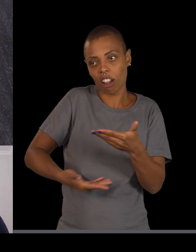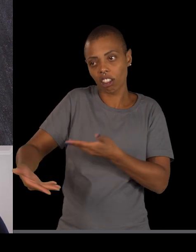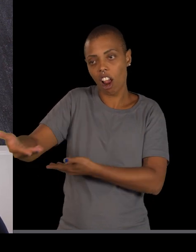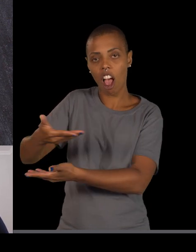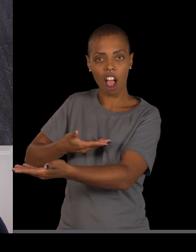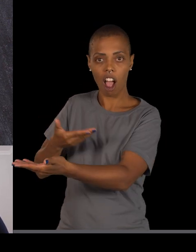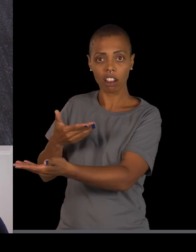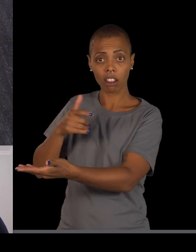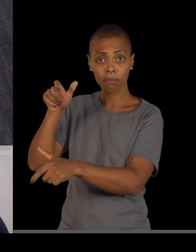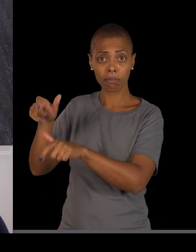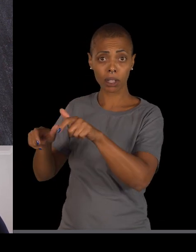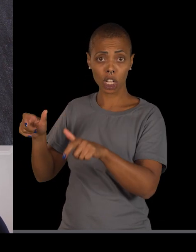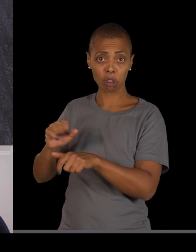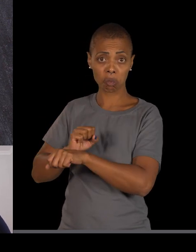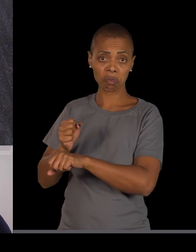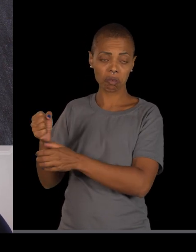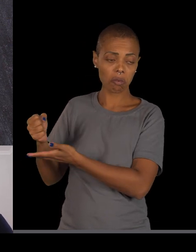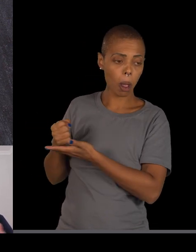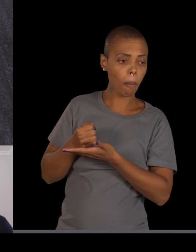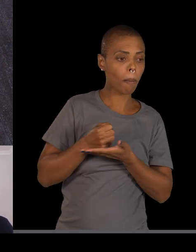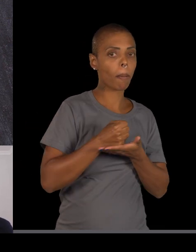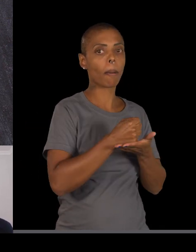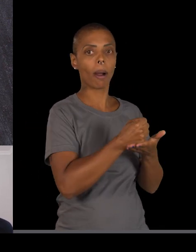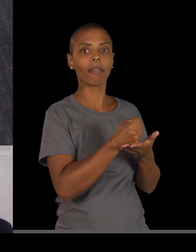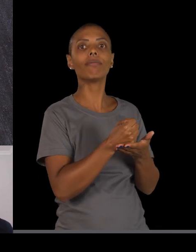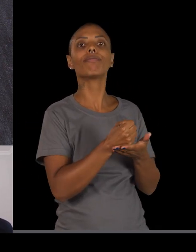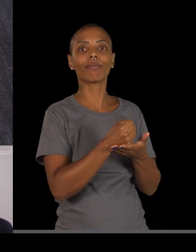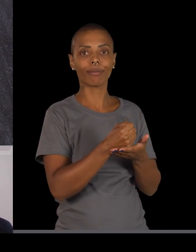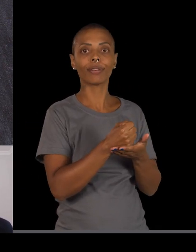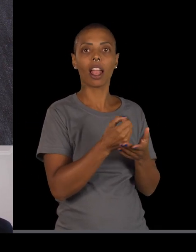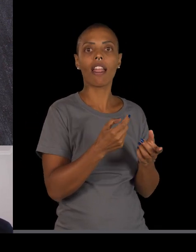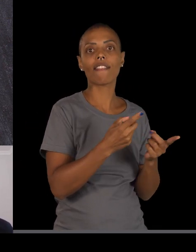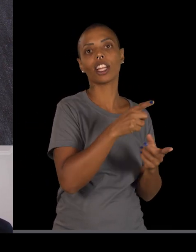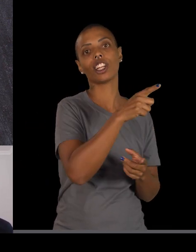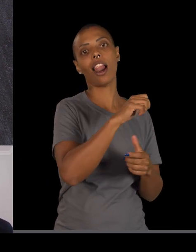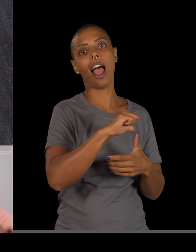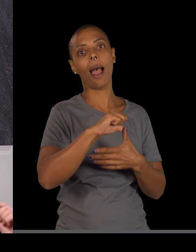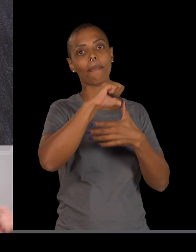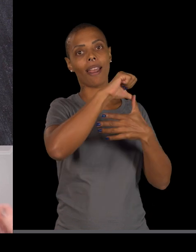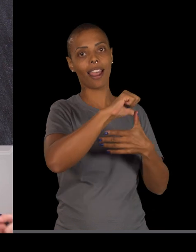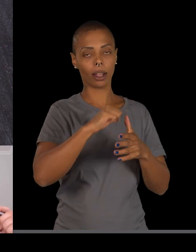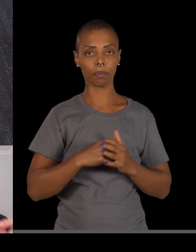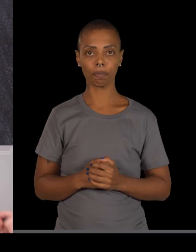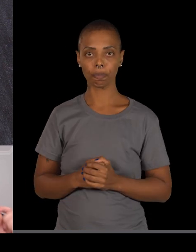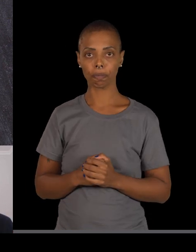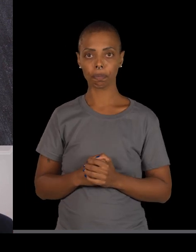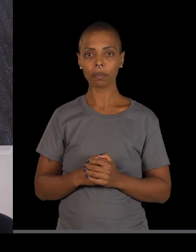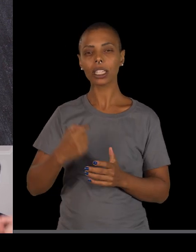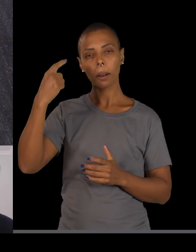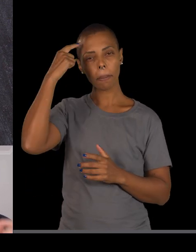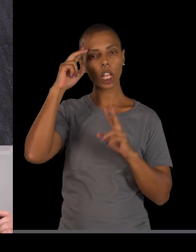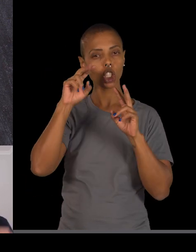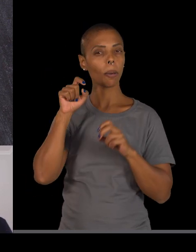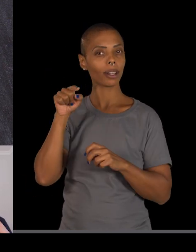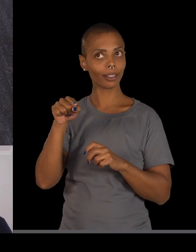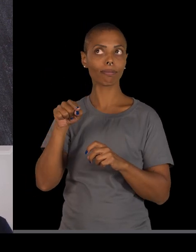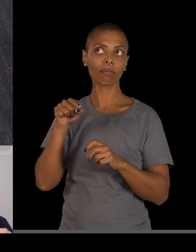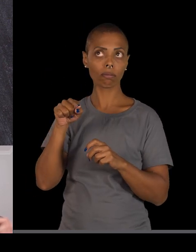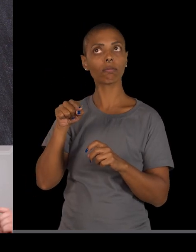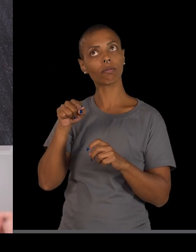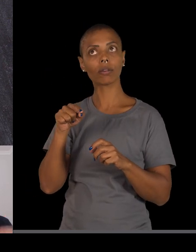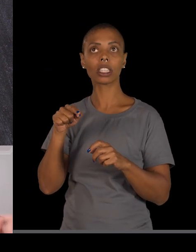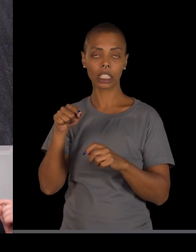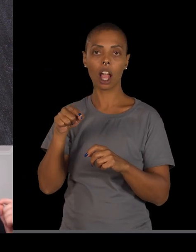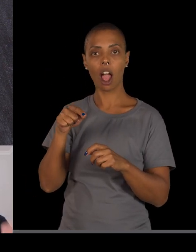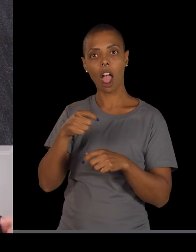adquirir esses escravizados e levá-los para vender na América. Pensando nesse aspecto do ponto de vista